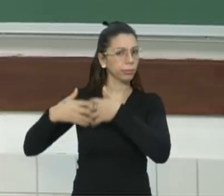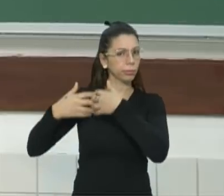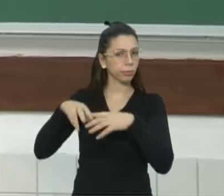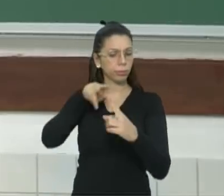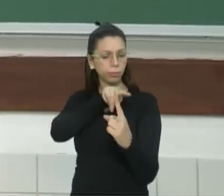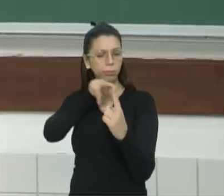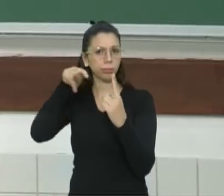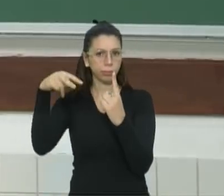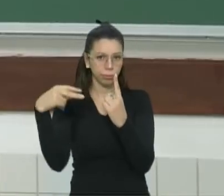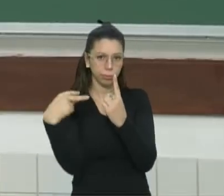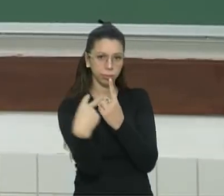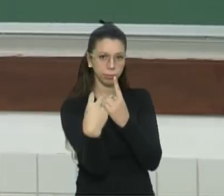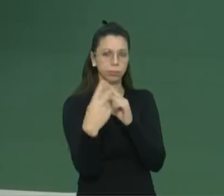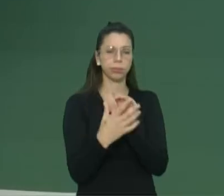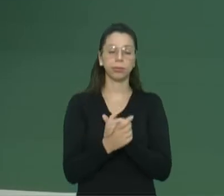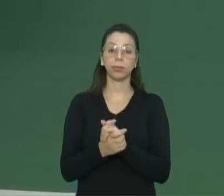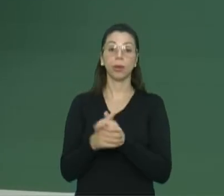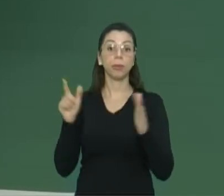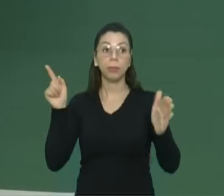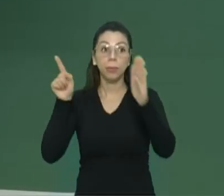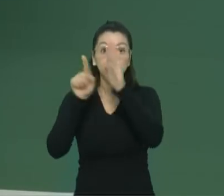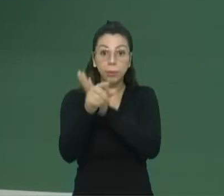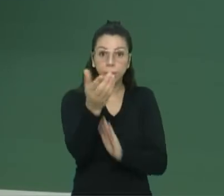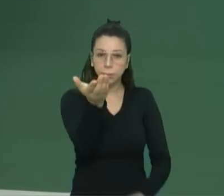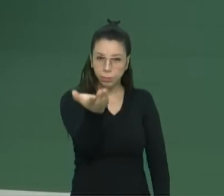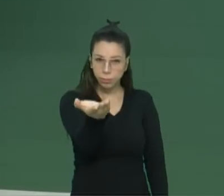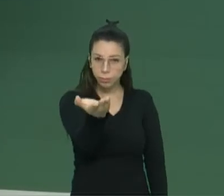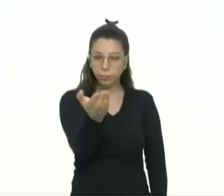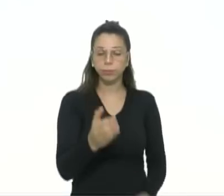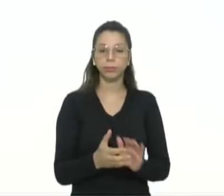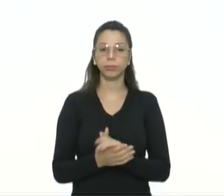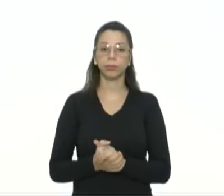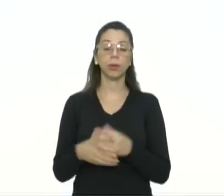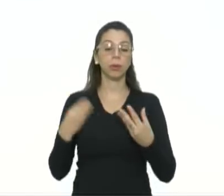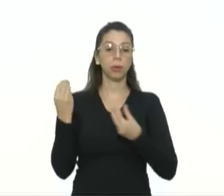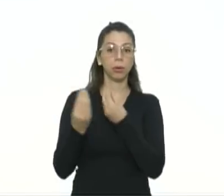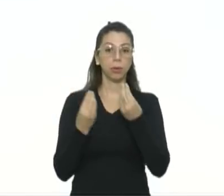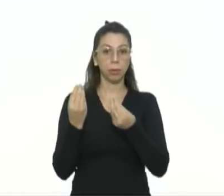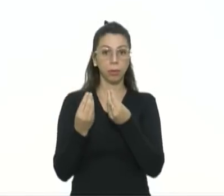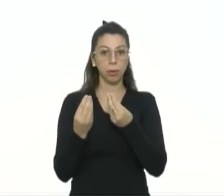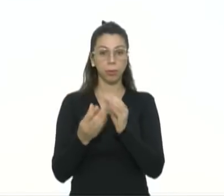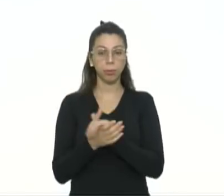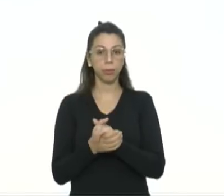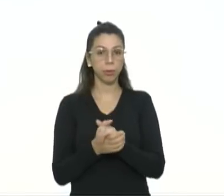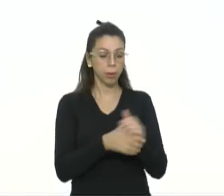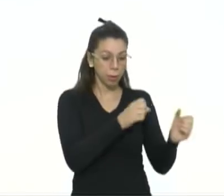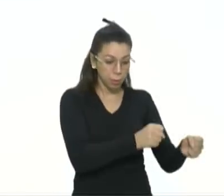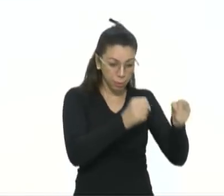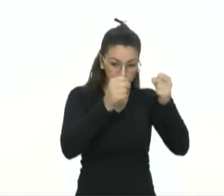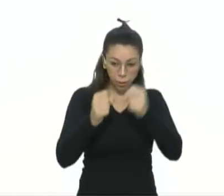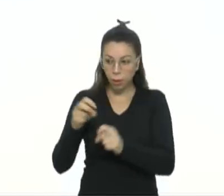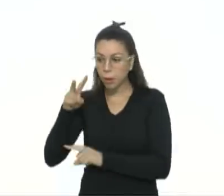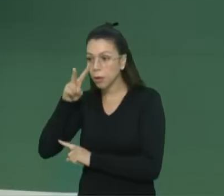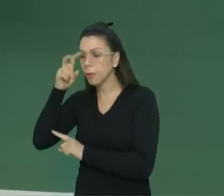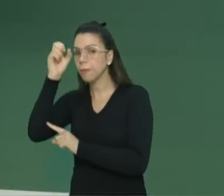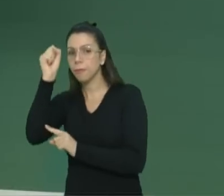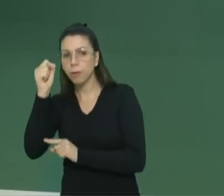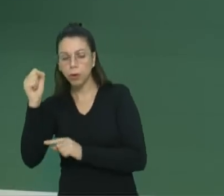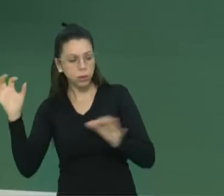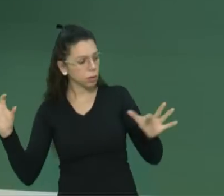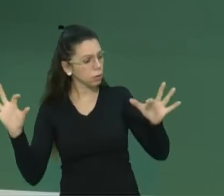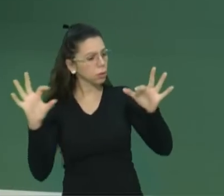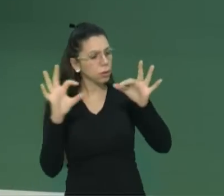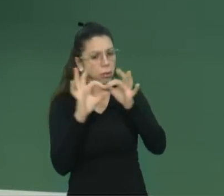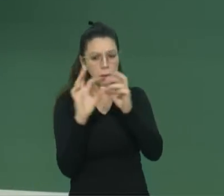perspectiva. Então, aqui vai uma pergunta para você, estudante. Como relacionar poder e força na filosofia política? Então,